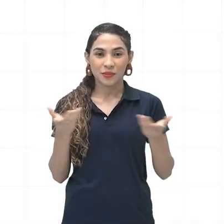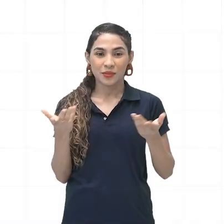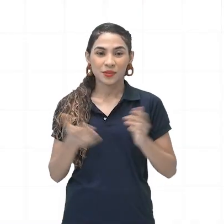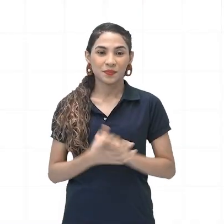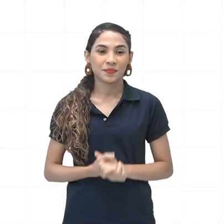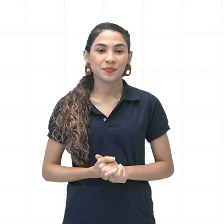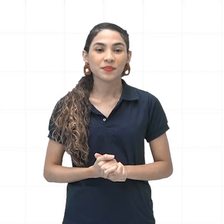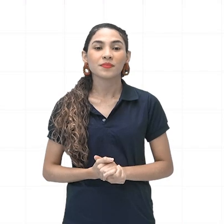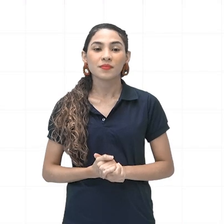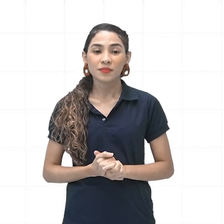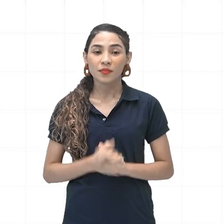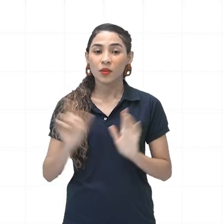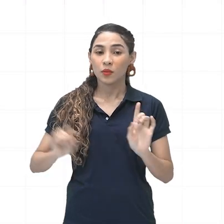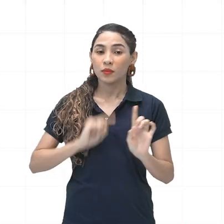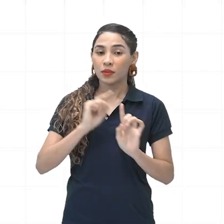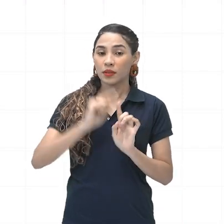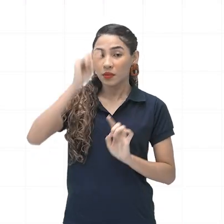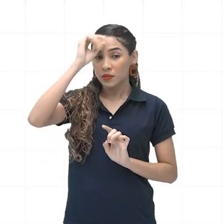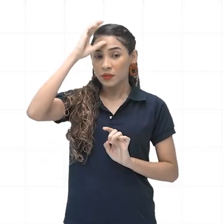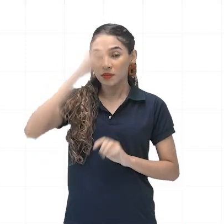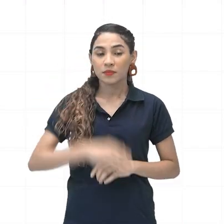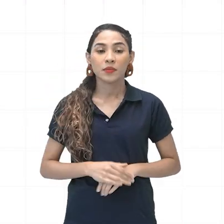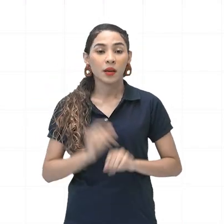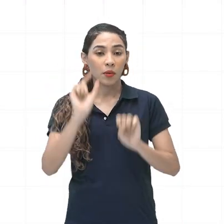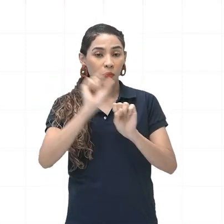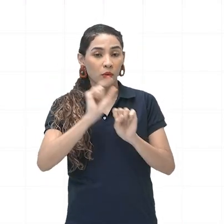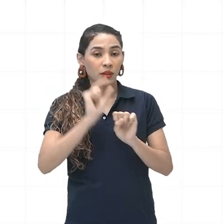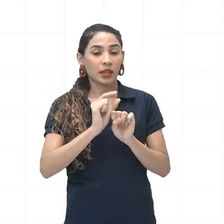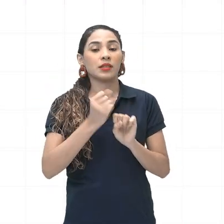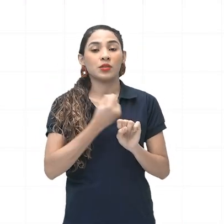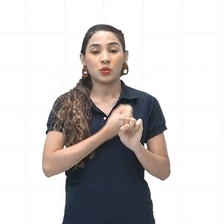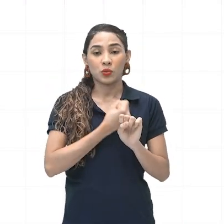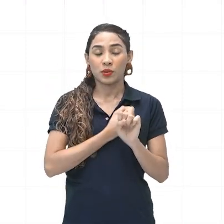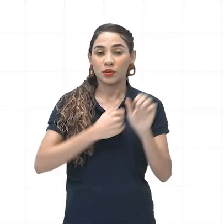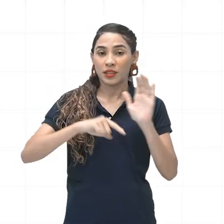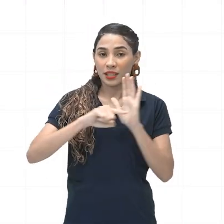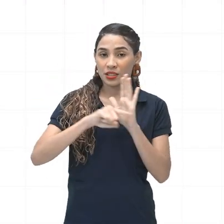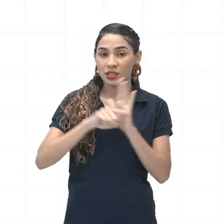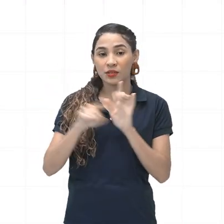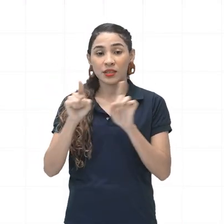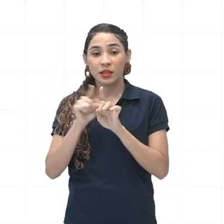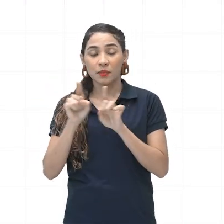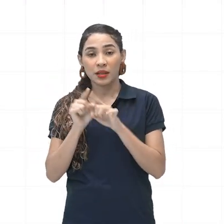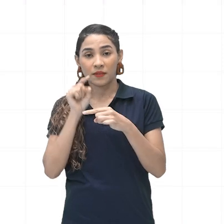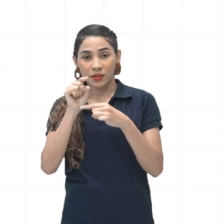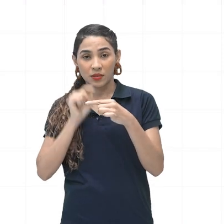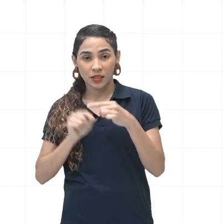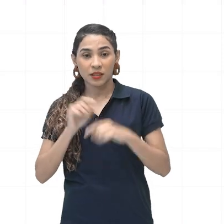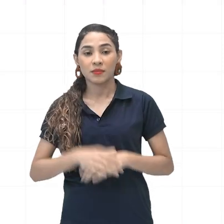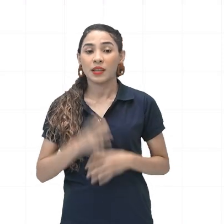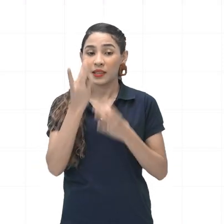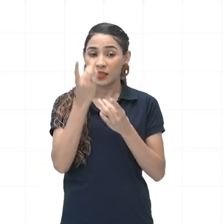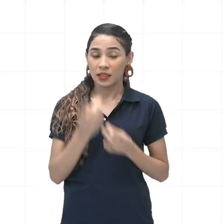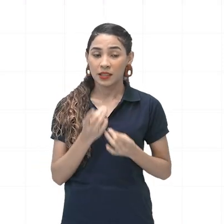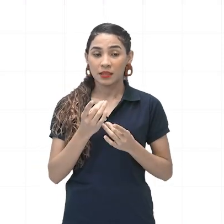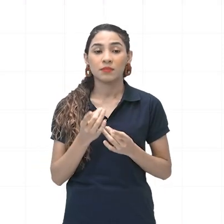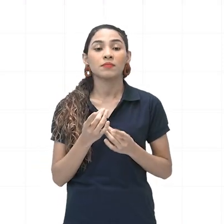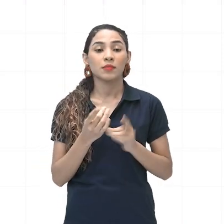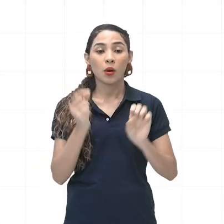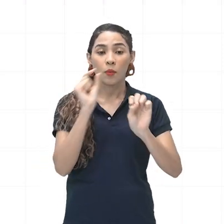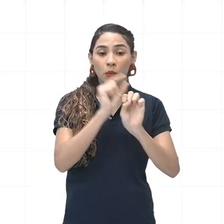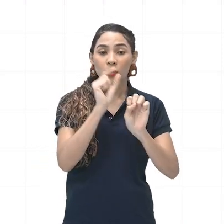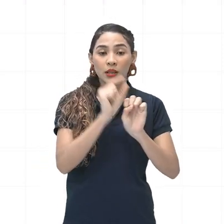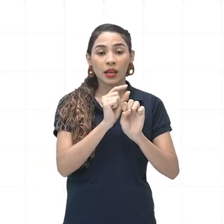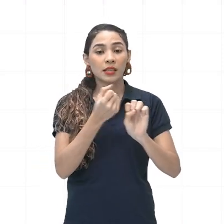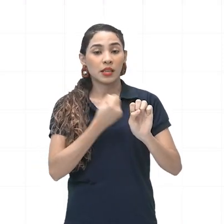esta aula. Objeto de conhecimento, potências com expoentes negativos e fracionários. Detalhamento, potências